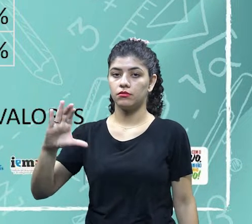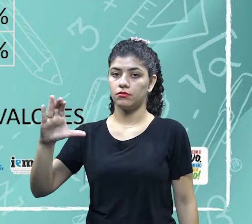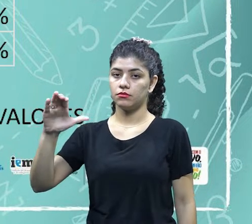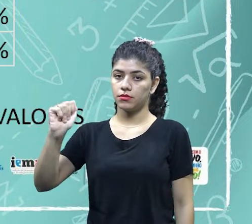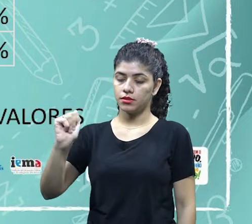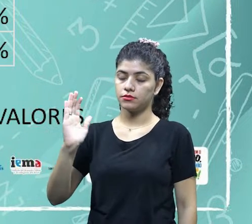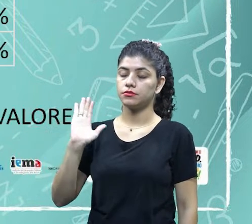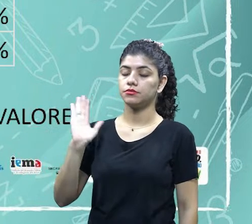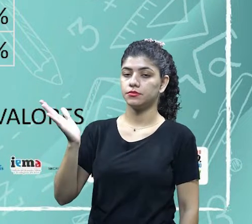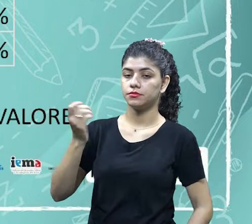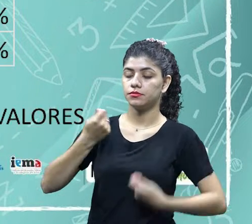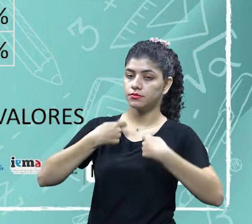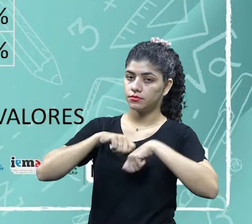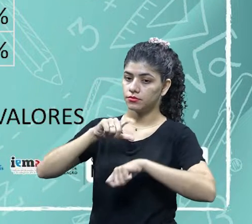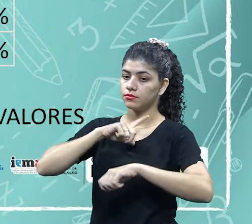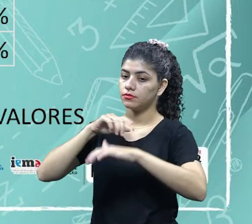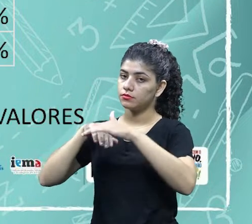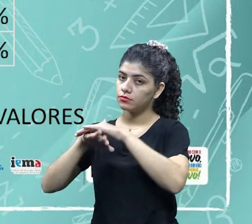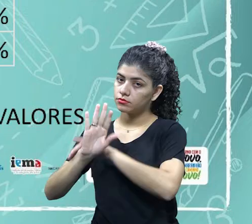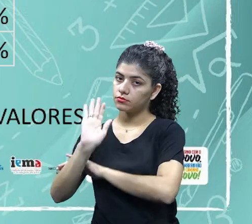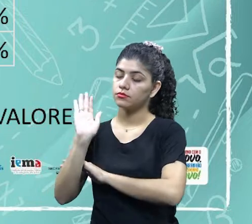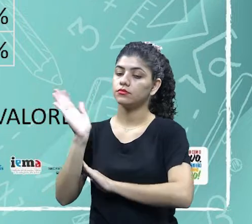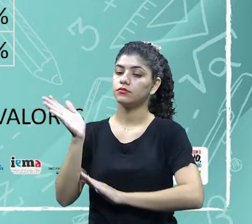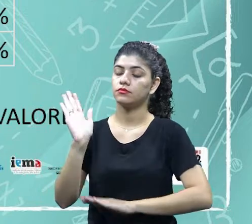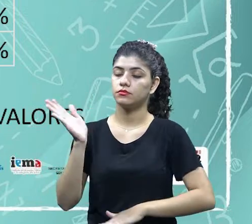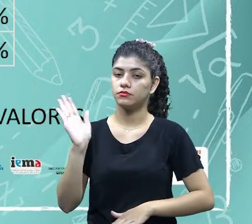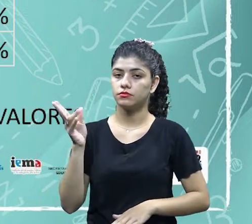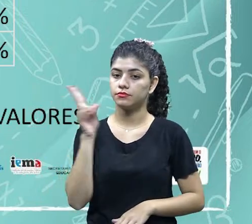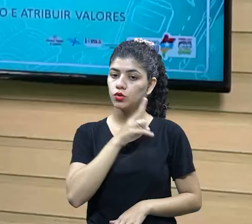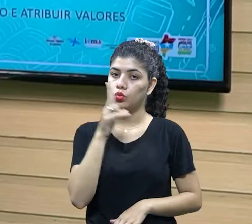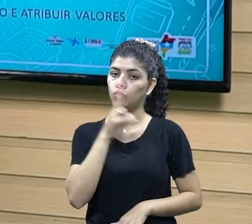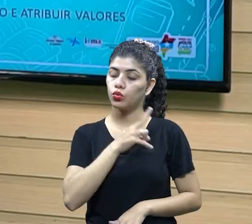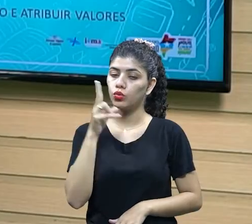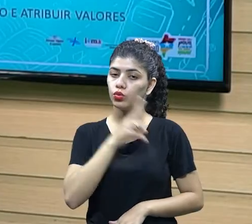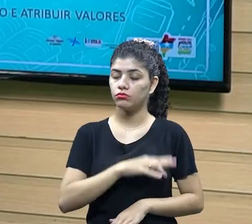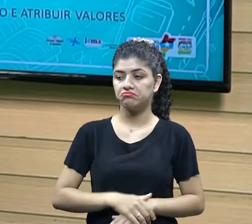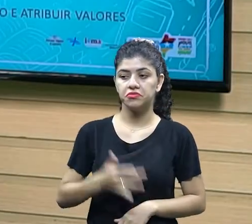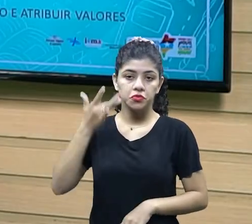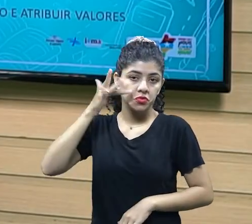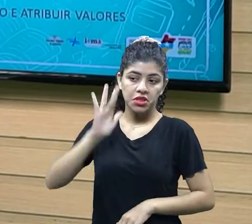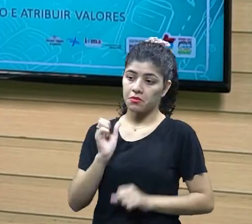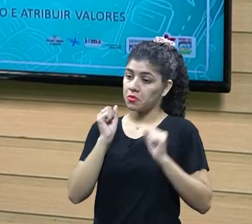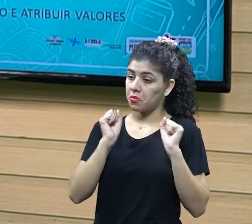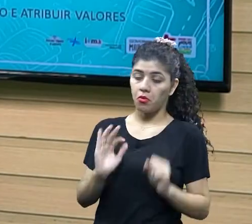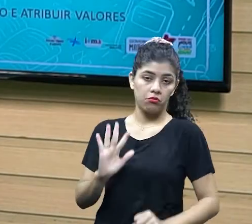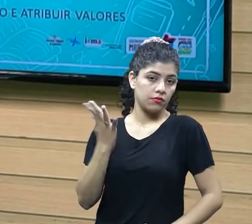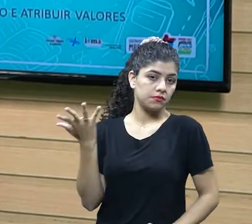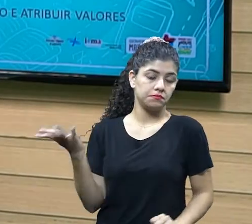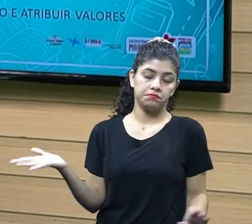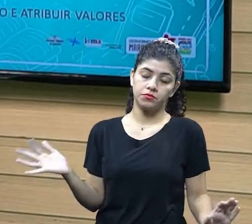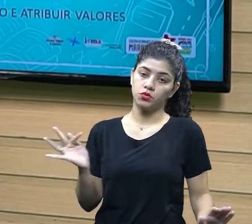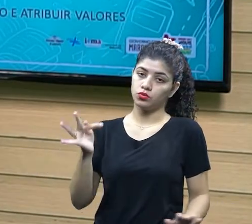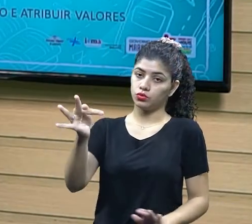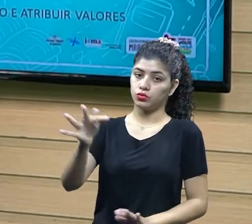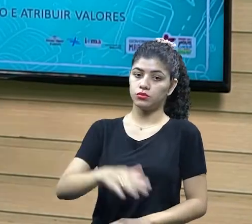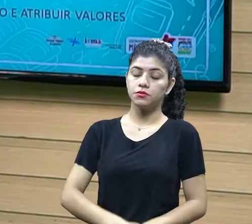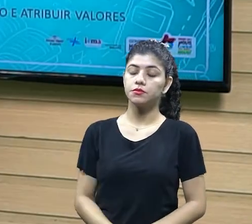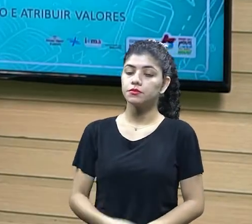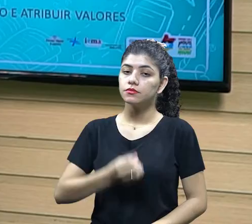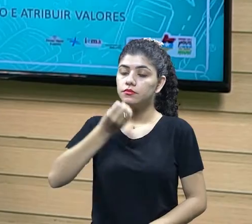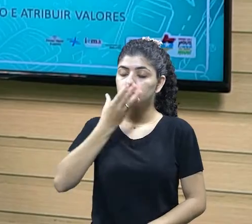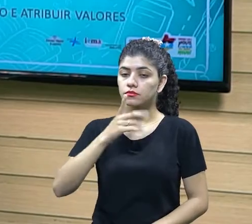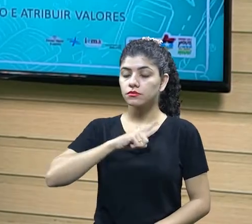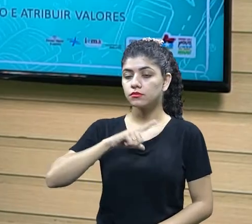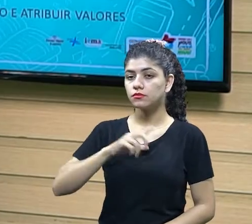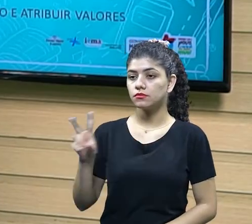praxe, a gente tem que ter sempre uma reserva de emergência, porque a gente não sabe o que pode estar aguardando a gente no futuro. Então é sempre bom